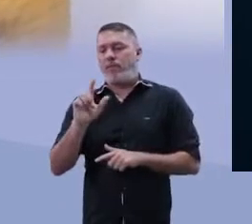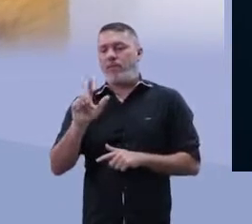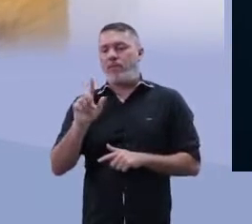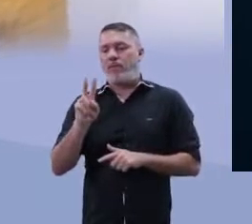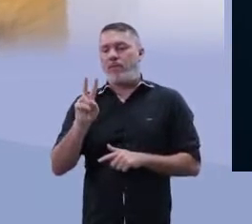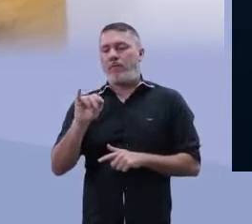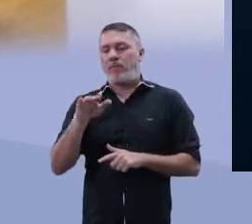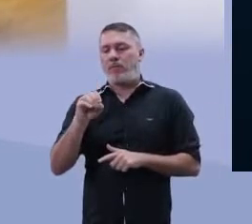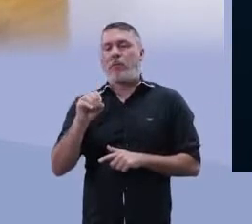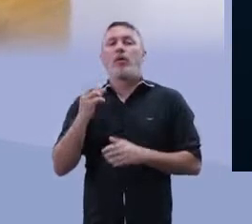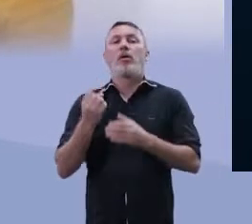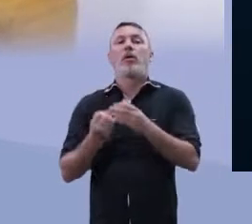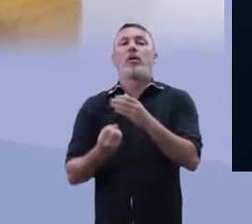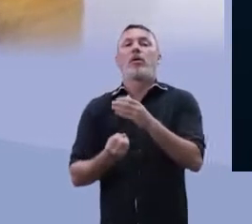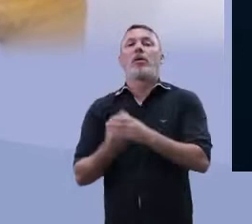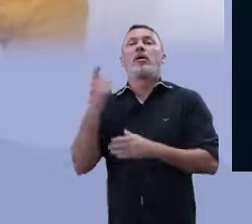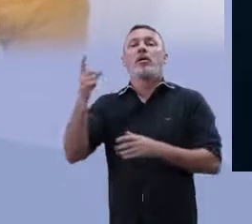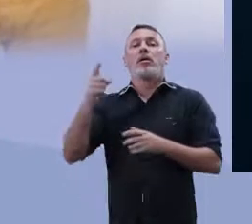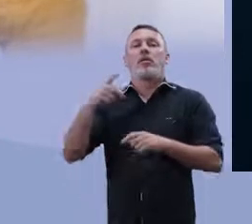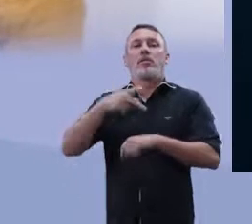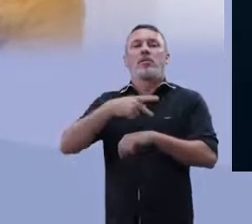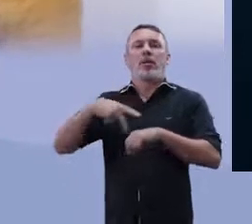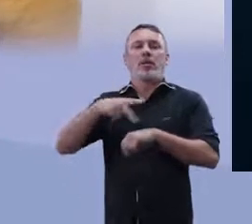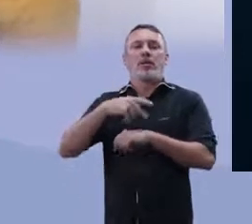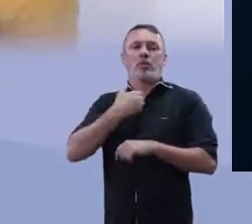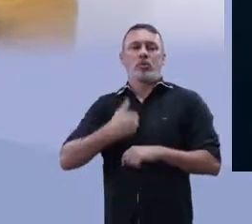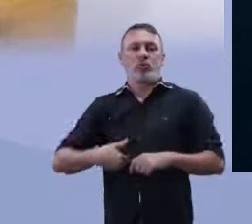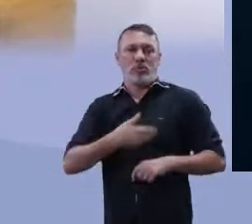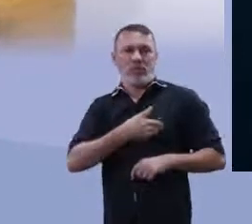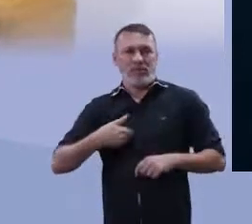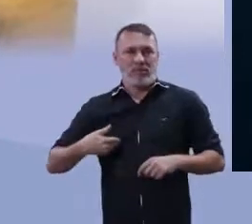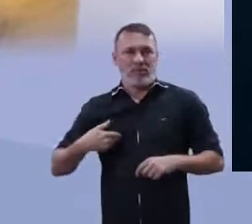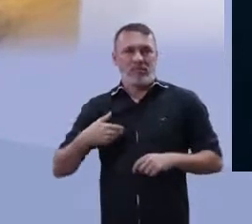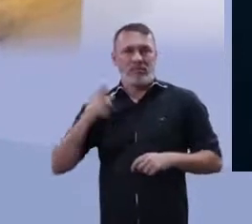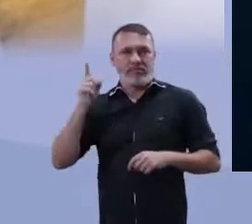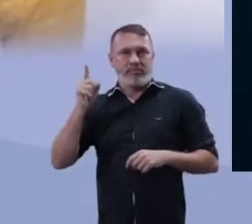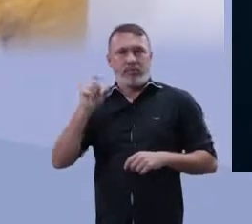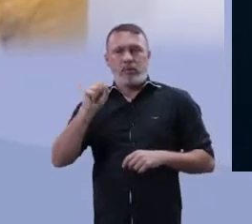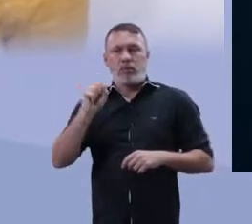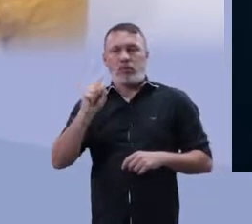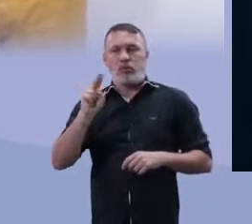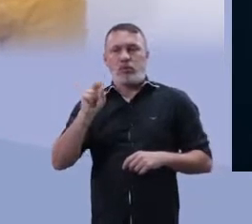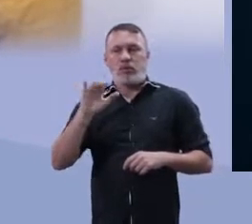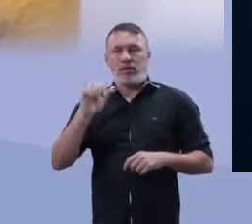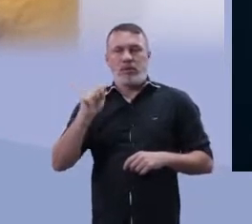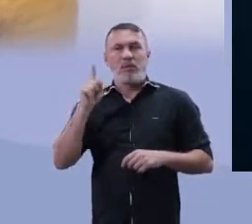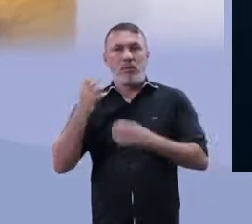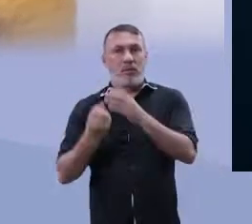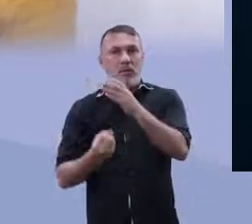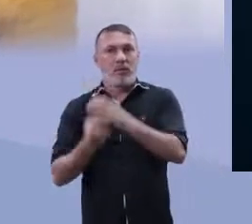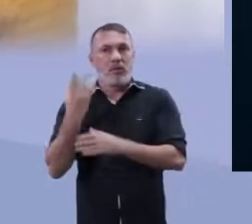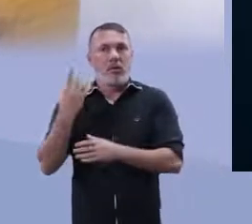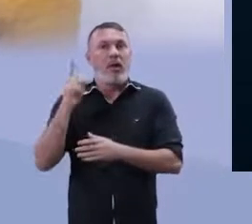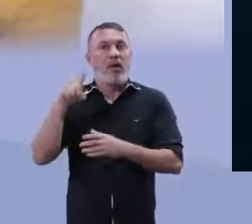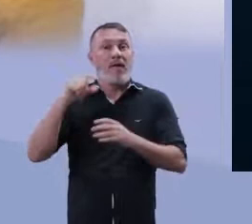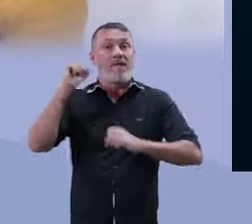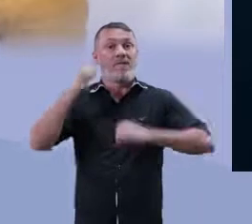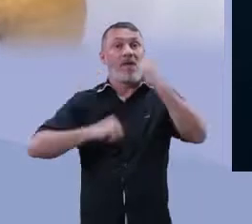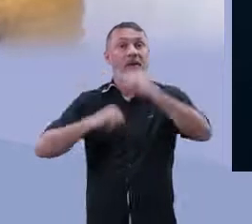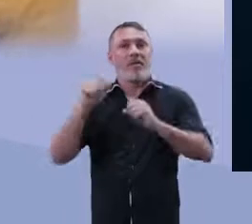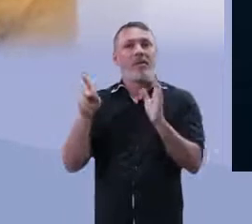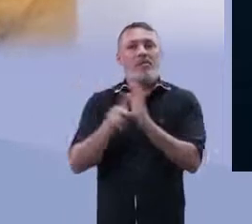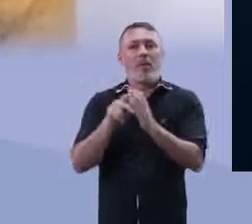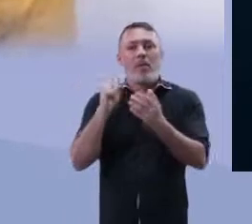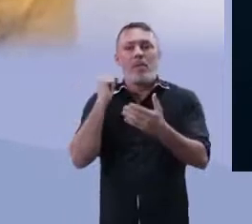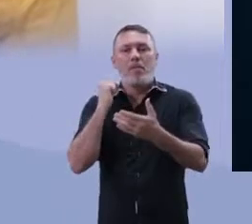né, implantado na Suécia, né, nas indústrias Volvo, onde eles vão aproveitar o máximo da capacidade do funcionário. E aí esse